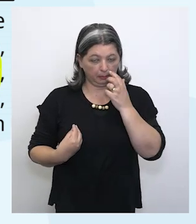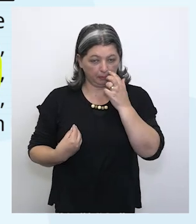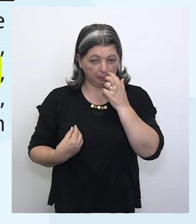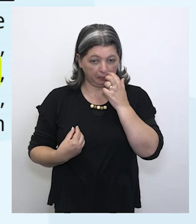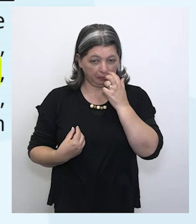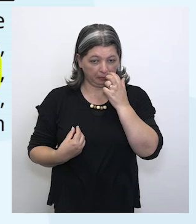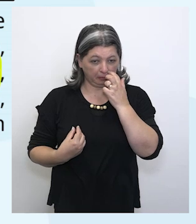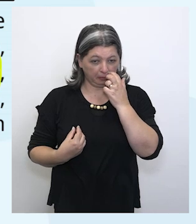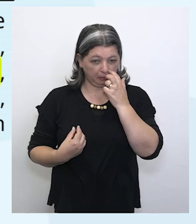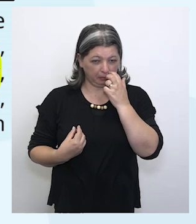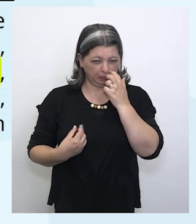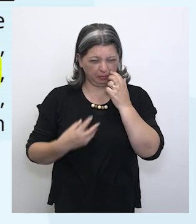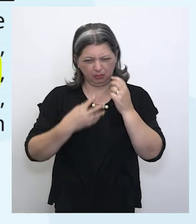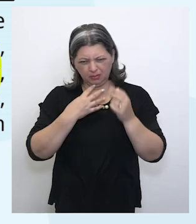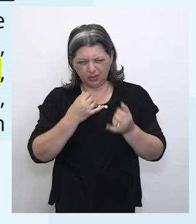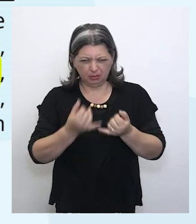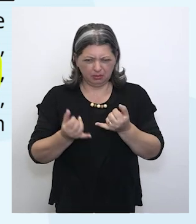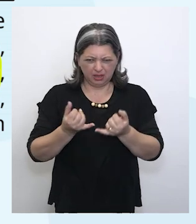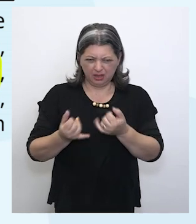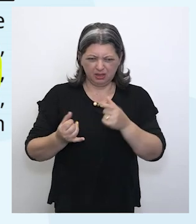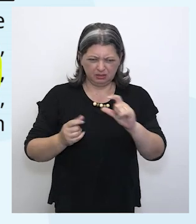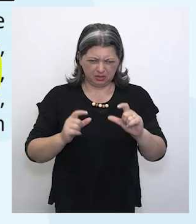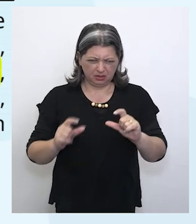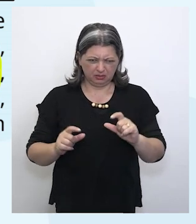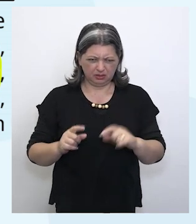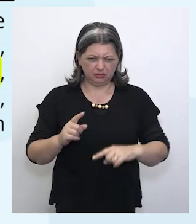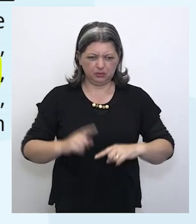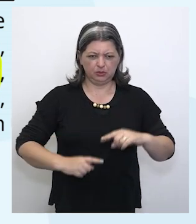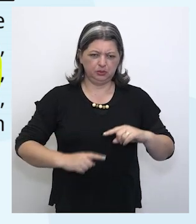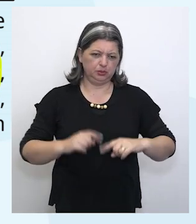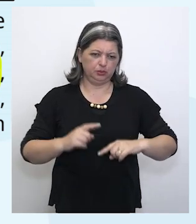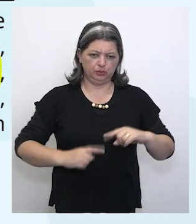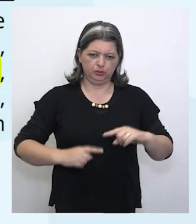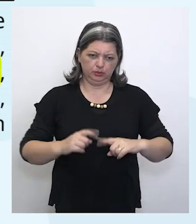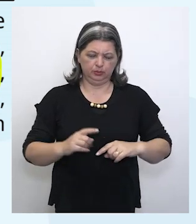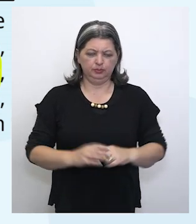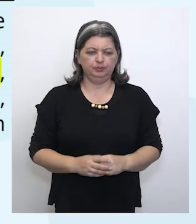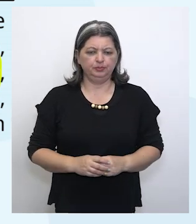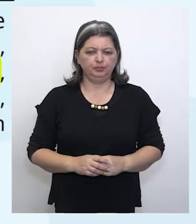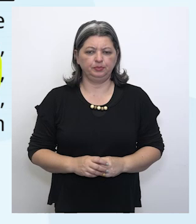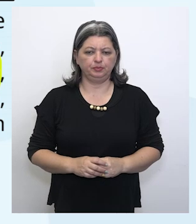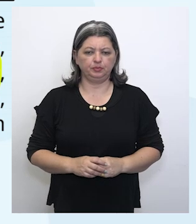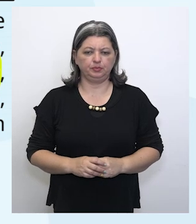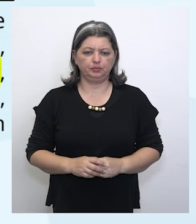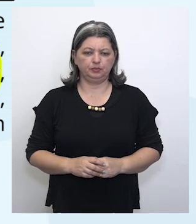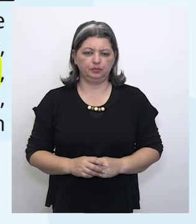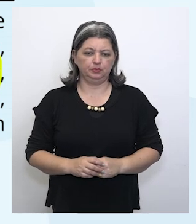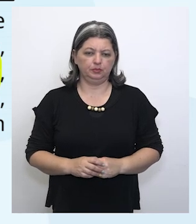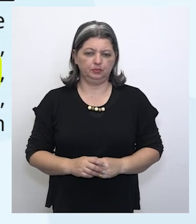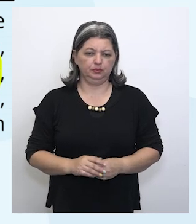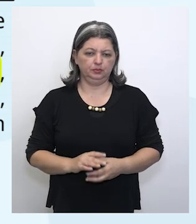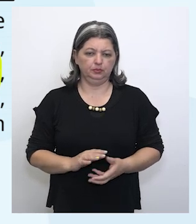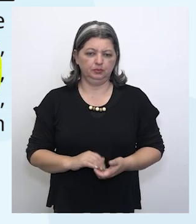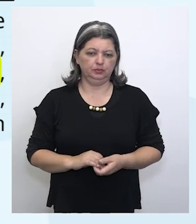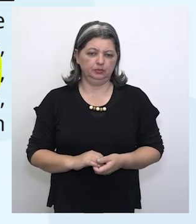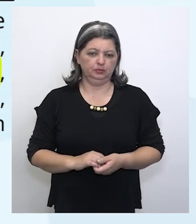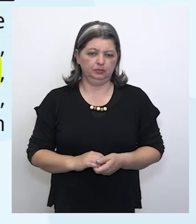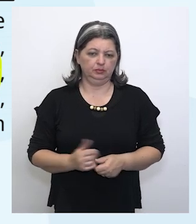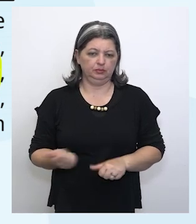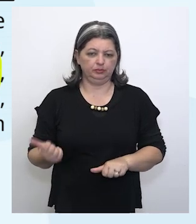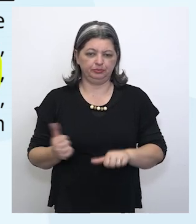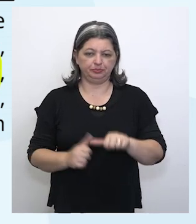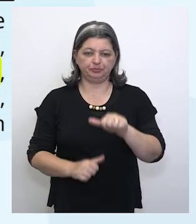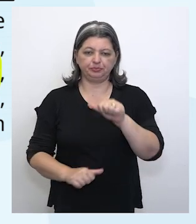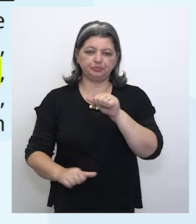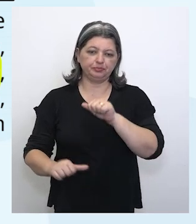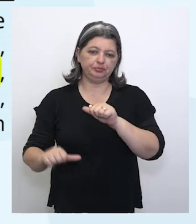conhece, cycle é parecido com o ciclo do produto, do ciclo de vida do produto. To climate change, a mudança